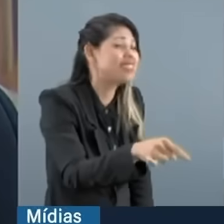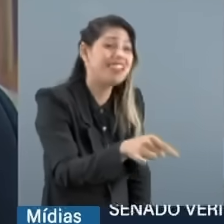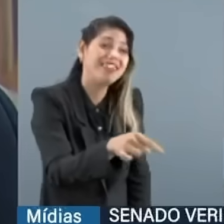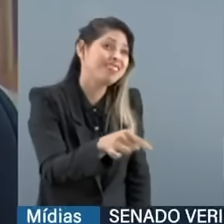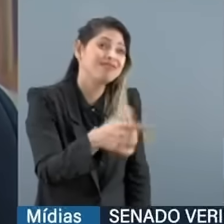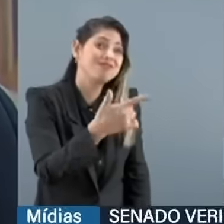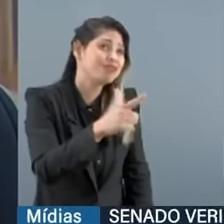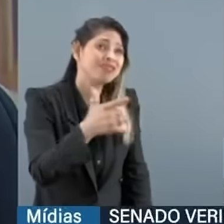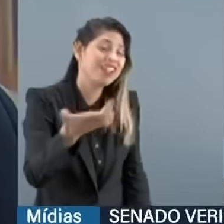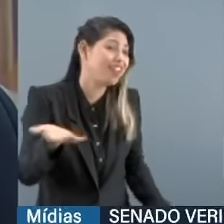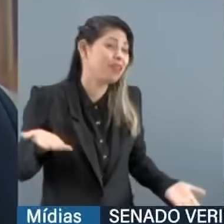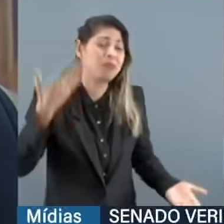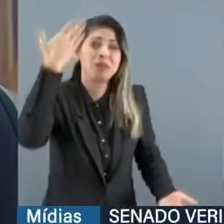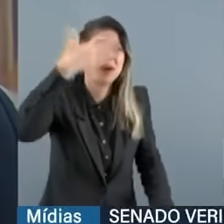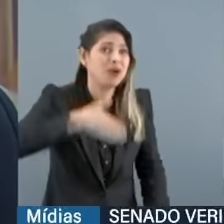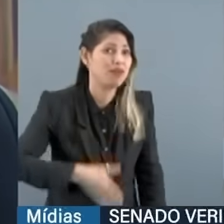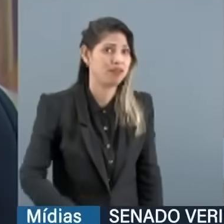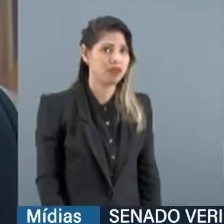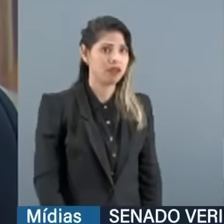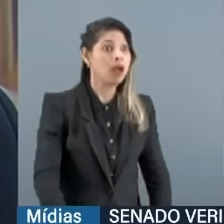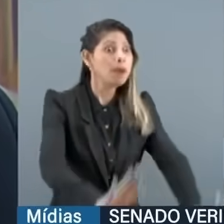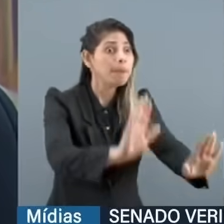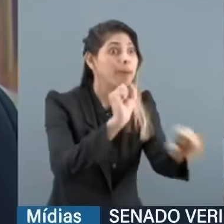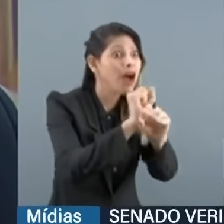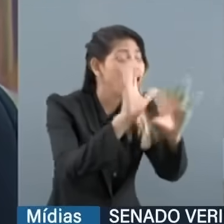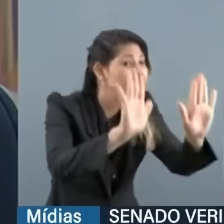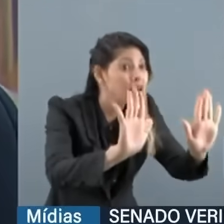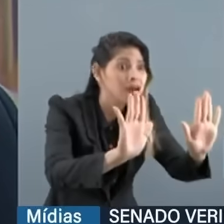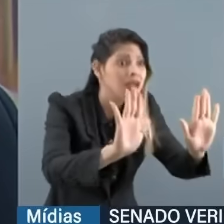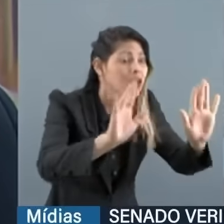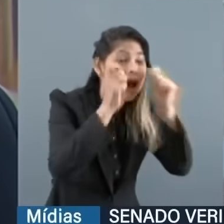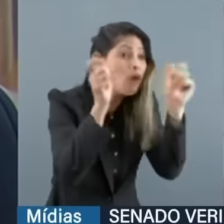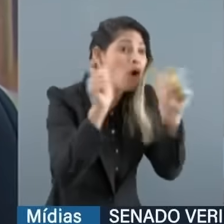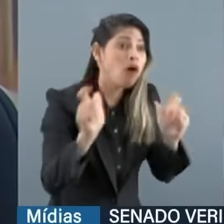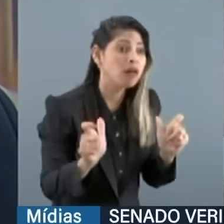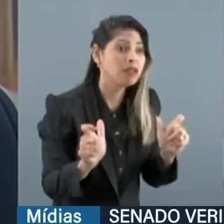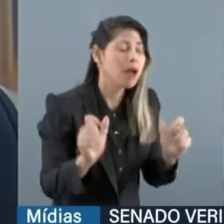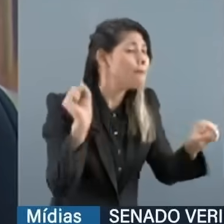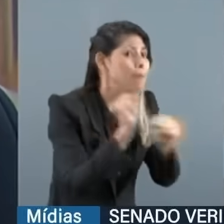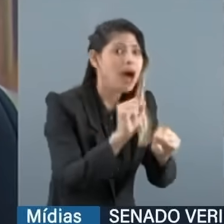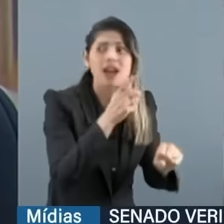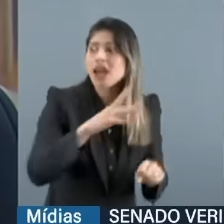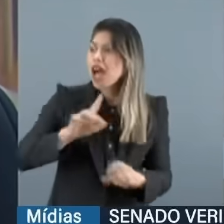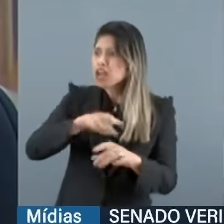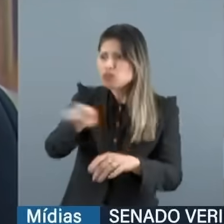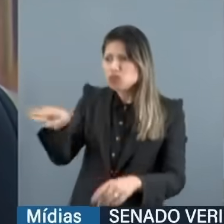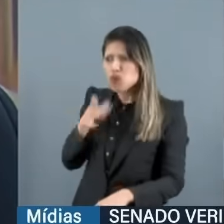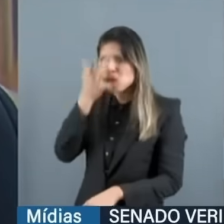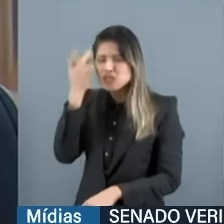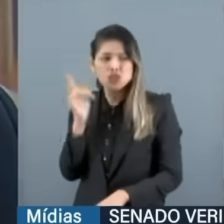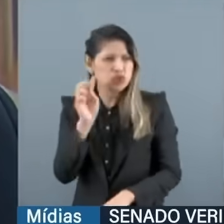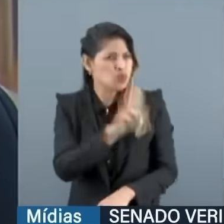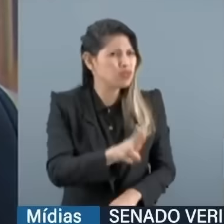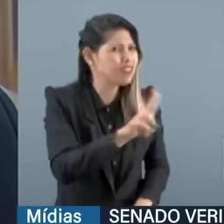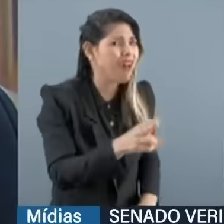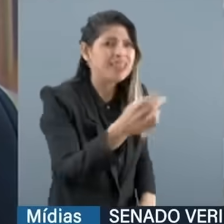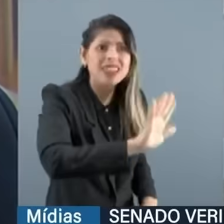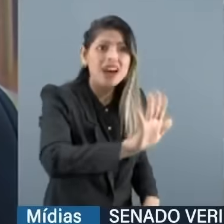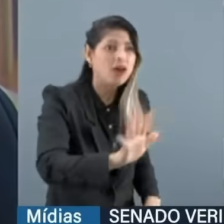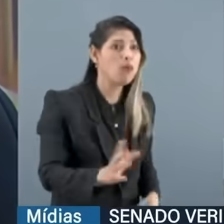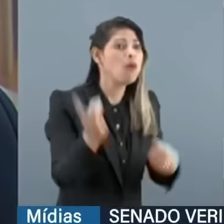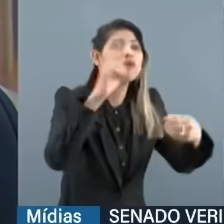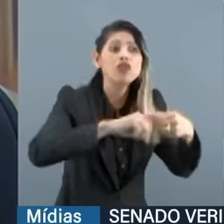desacreditado. Não deixa mais ninguém te usar. Não deixa. Cumpra a sua pena. Volte para a sociedade recuperado. Use a